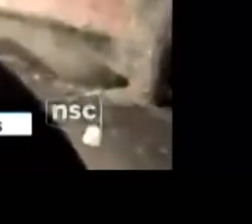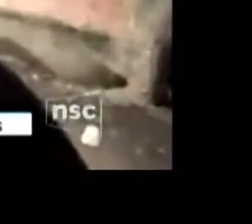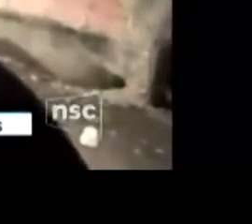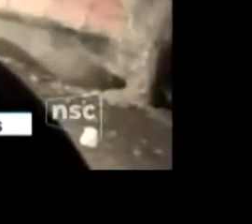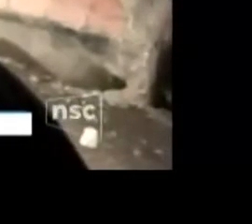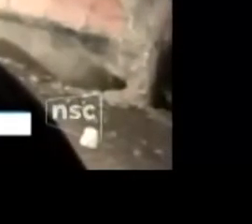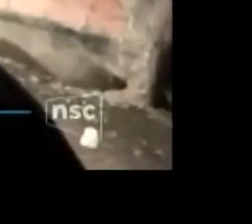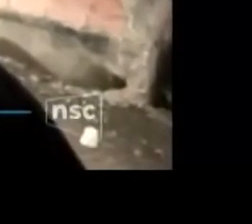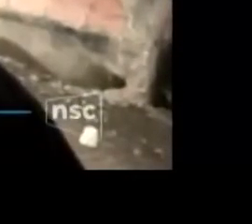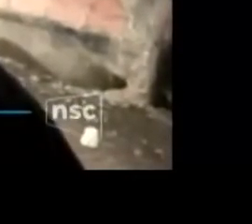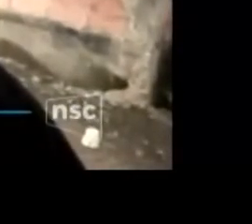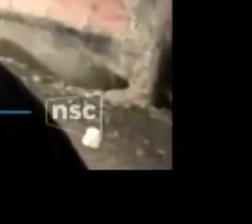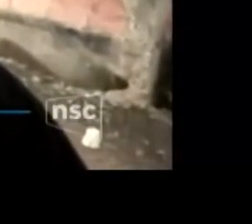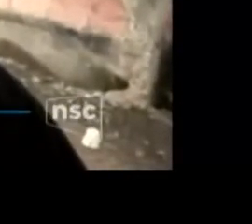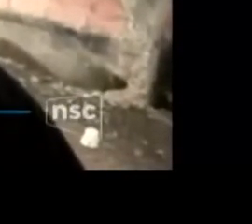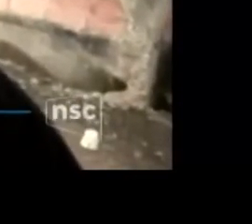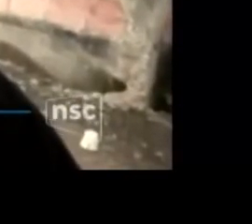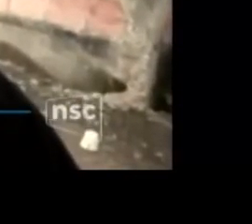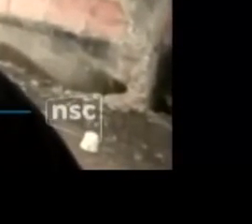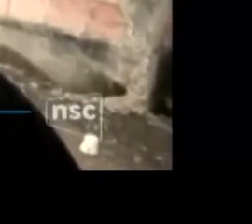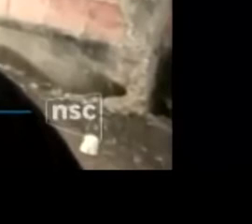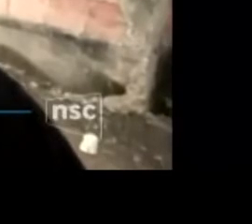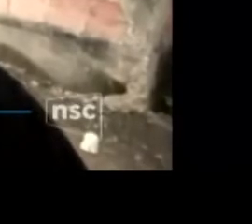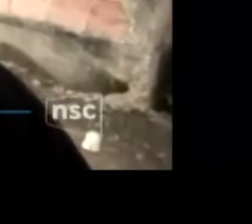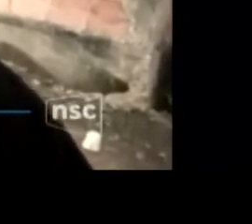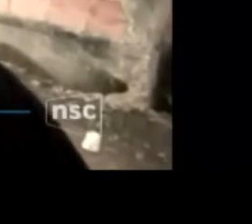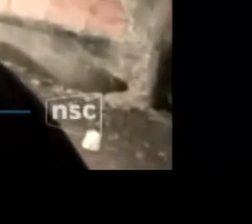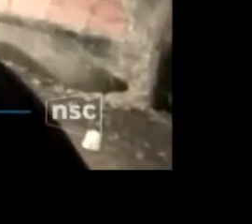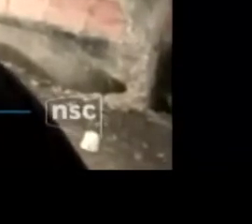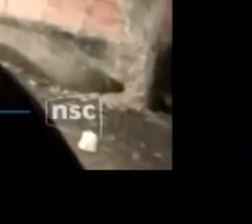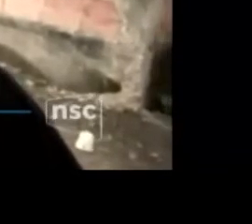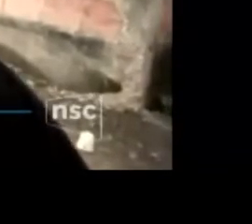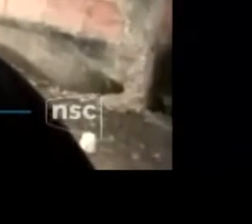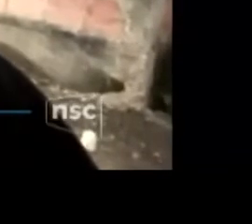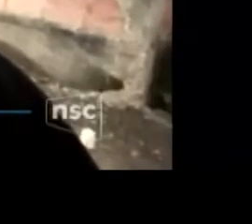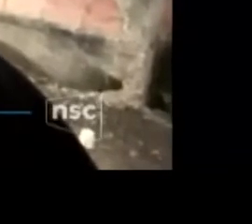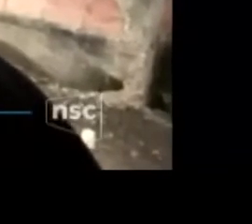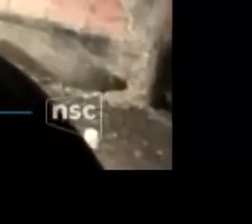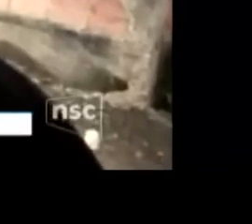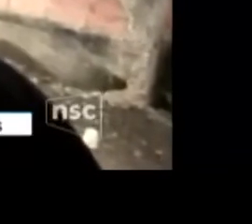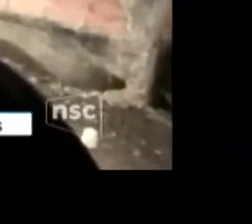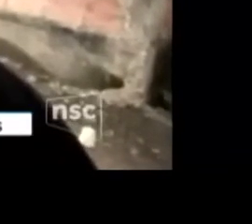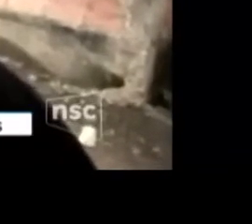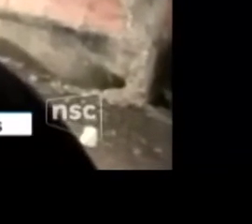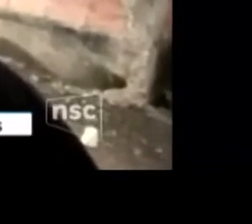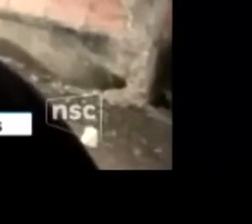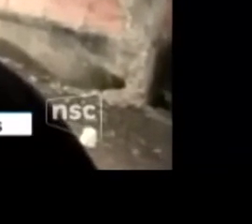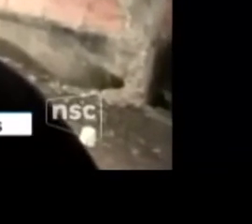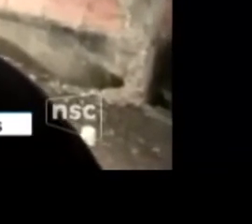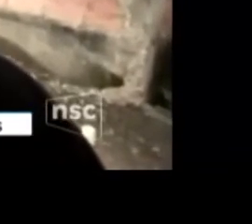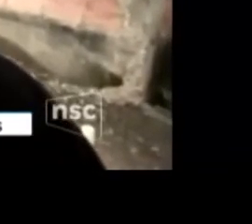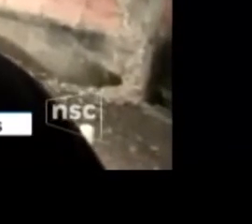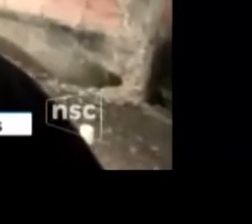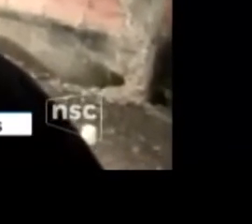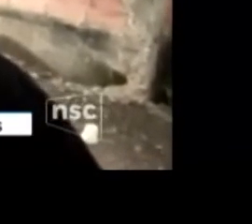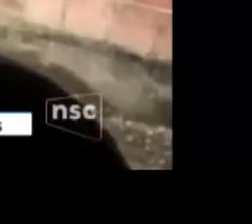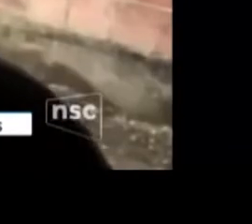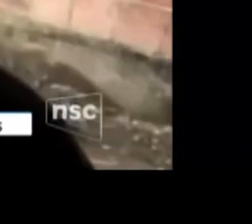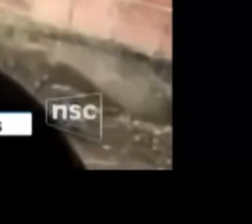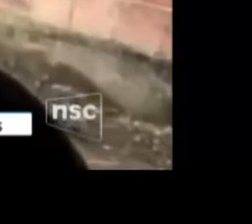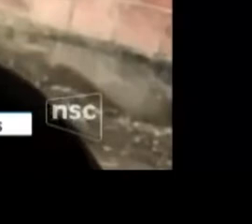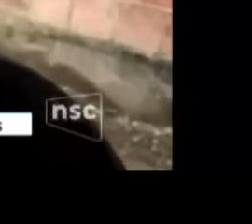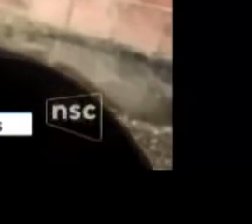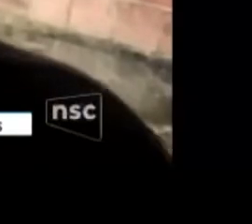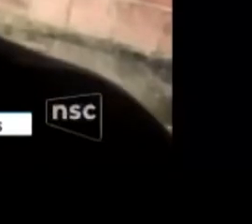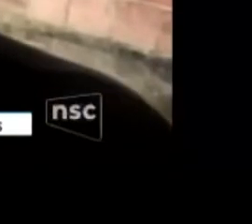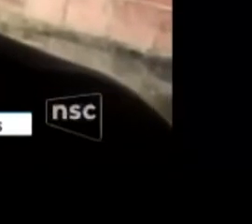e às vezes tira 40 50 70 reais das vezes a gente tira mais e tem dia também que tira menos muito de acordar o